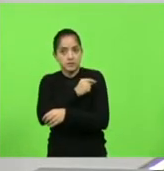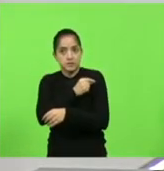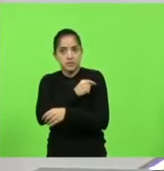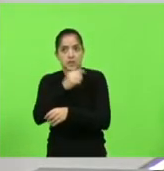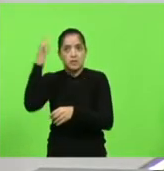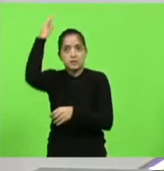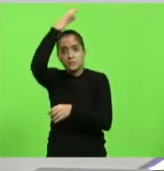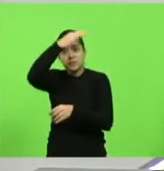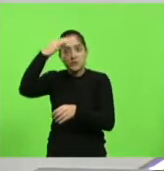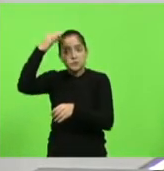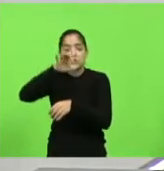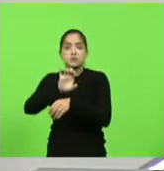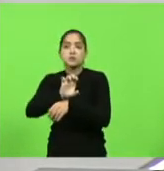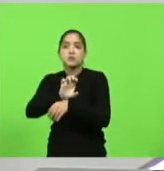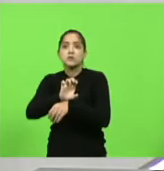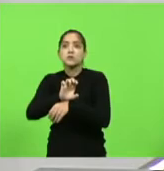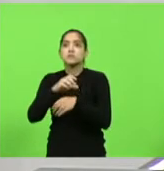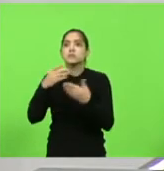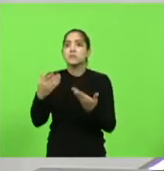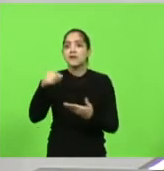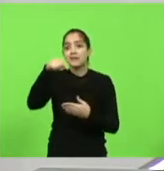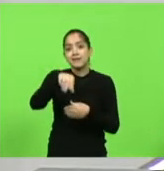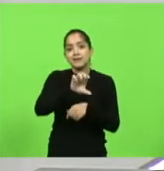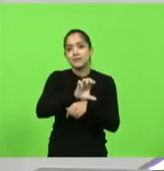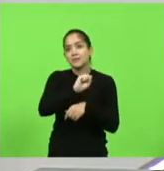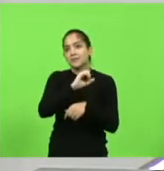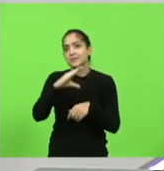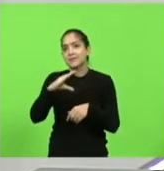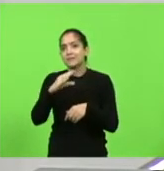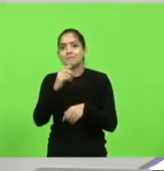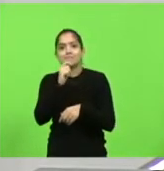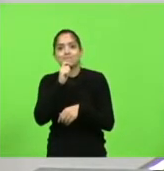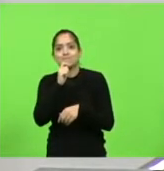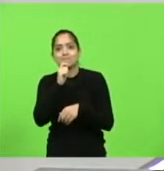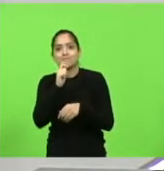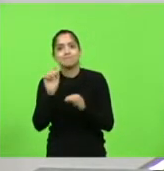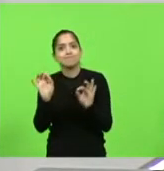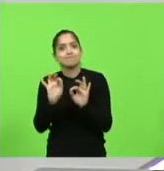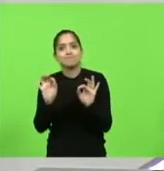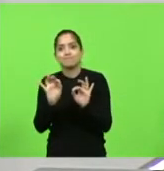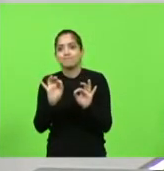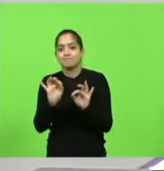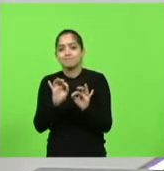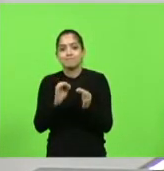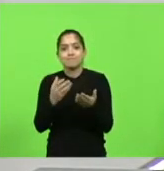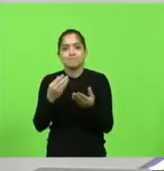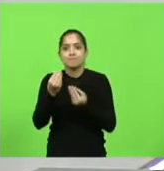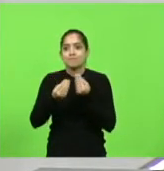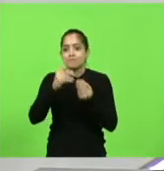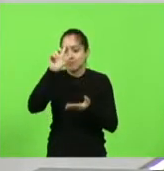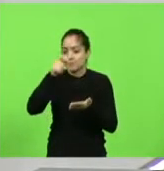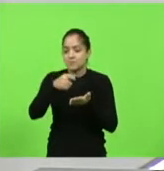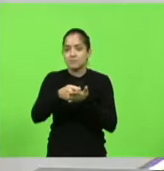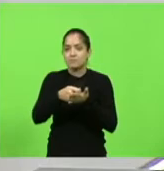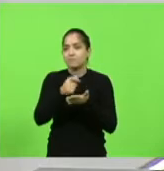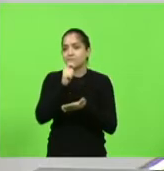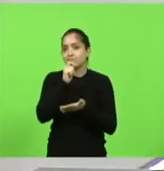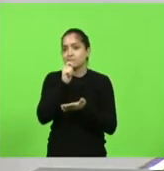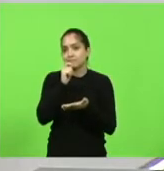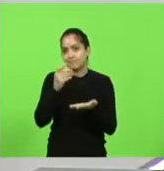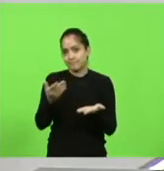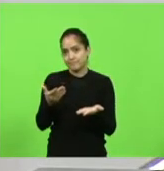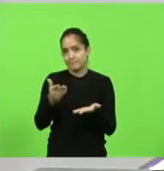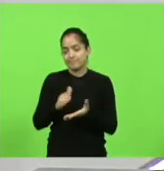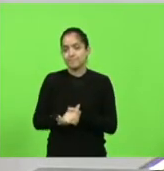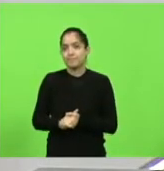está vacinando? E como que Santa Catarina ainda não encontrou o caminho para vacinar os trabalhadores em educação?